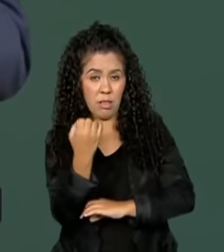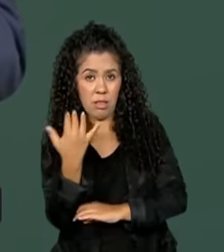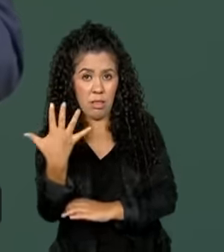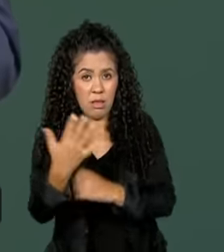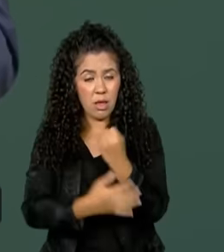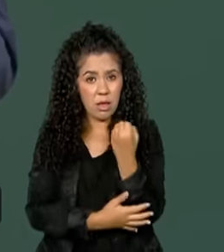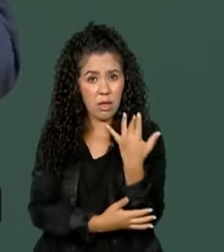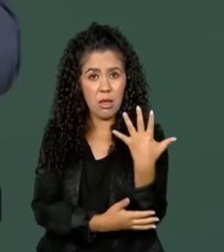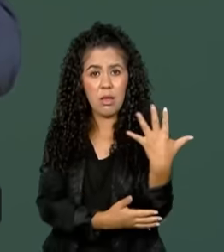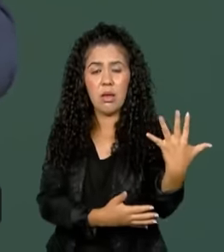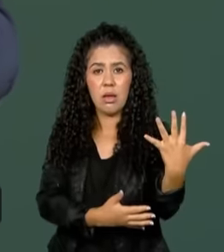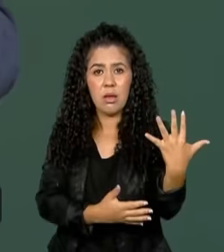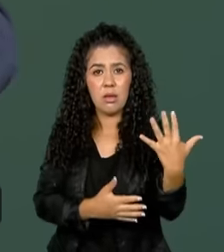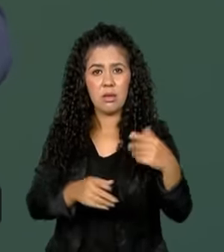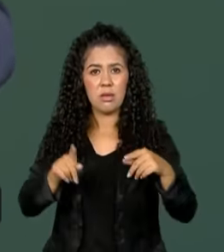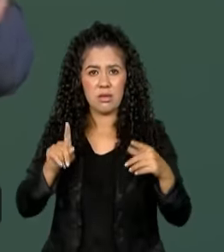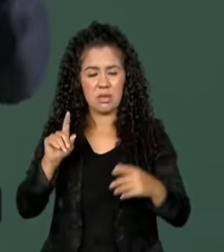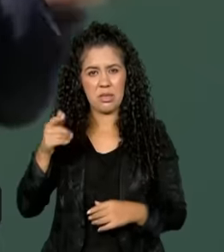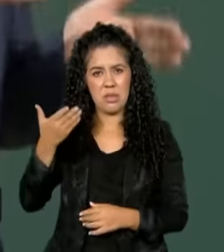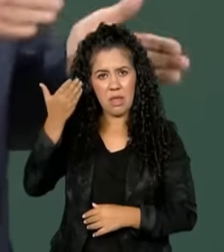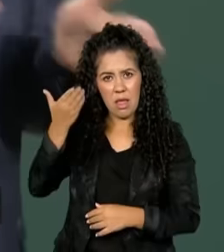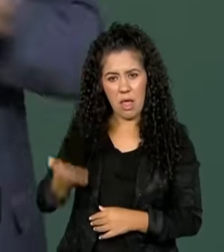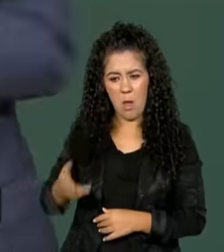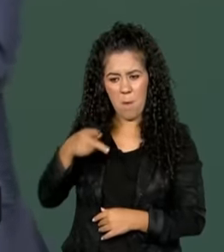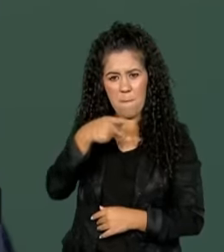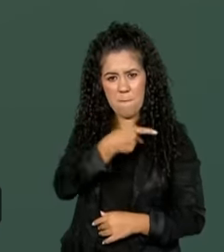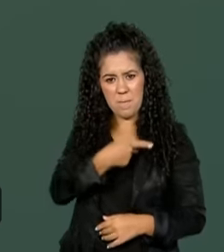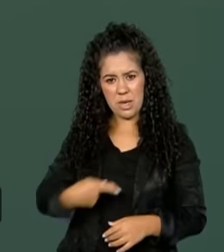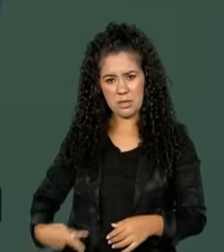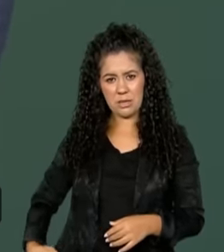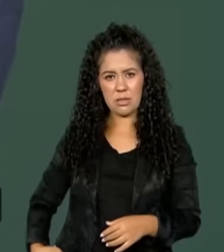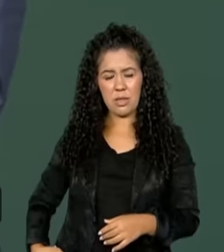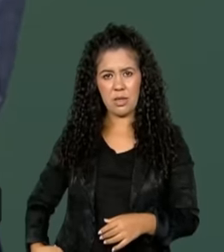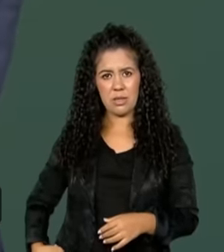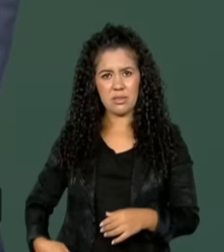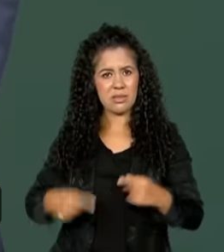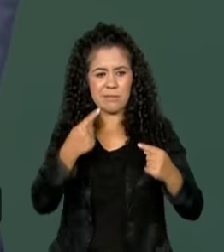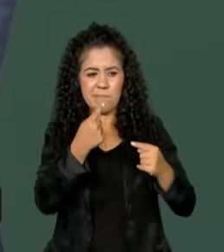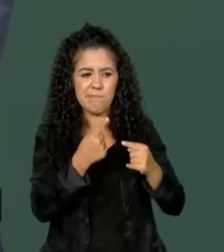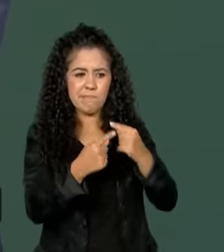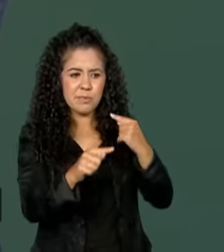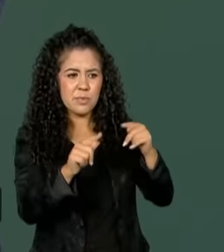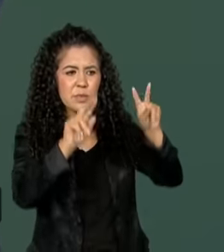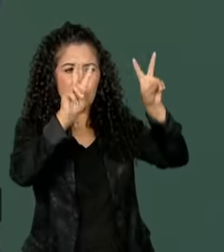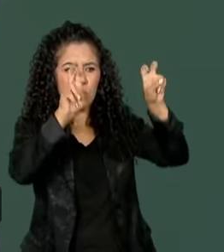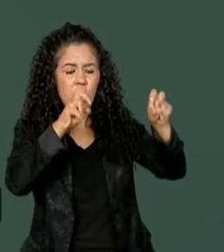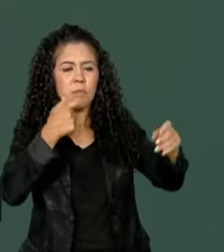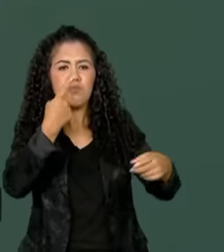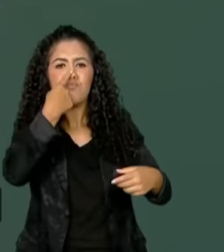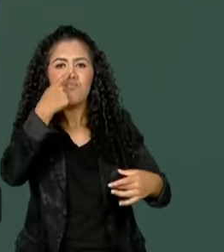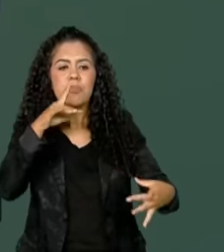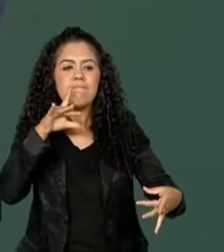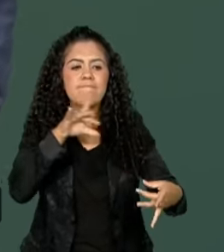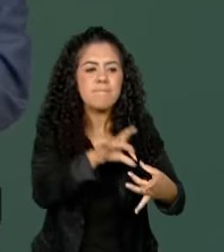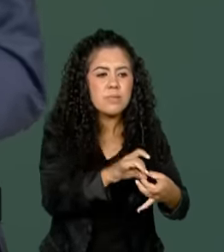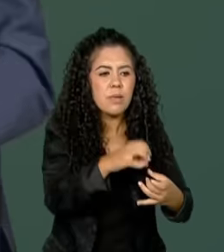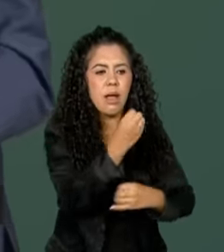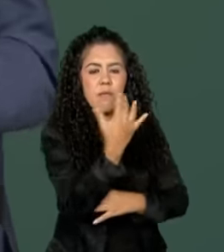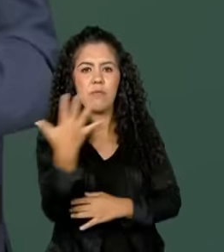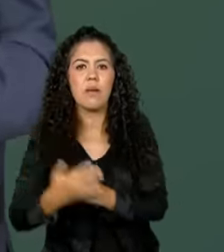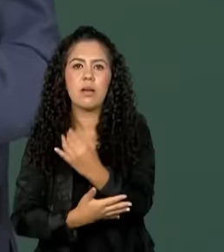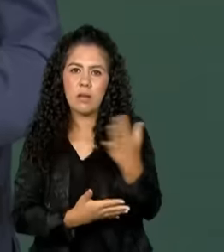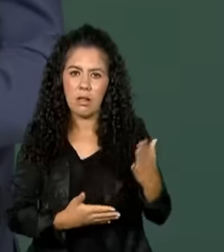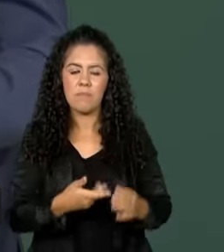de falar o presidente que é do estado, que não é da floresta, a gente tem que ouvir